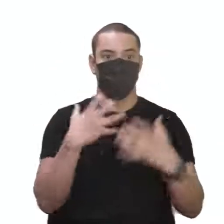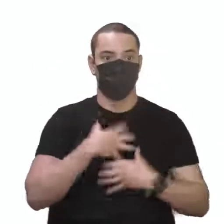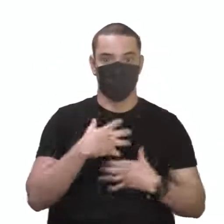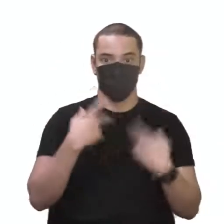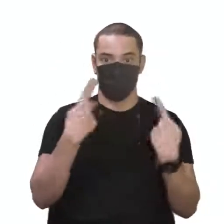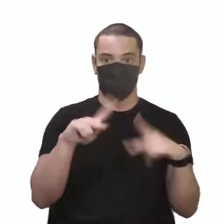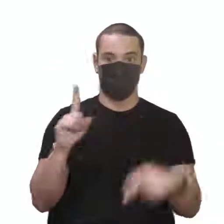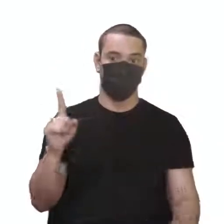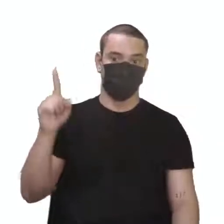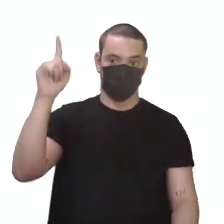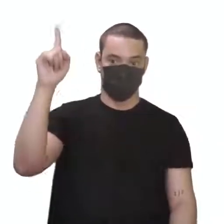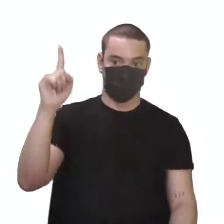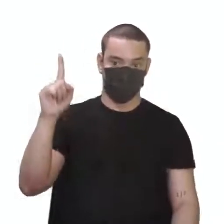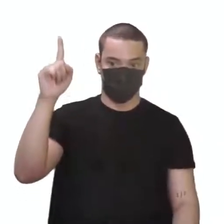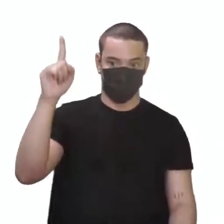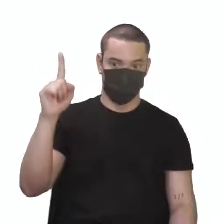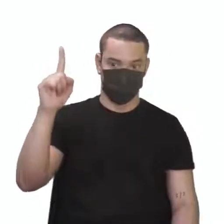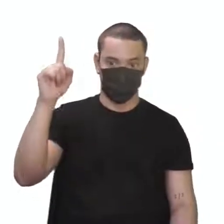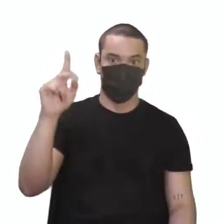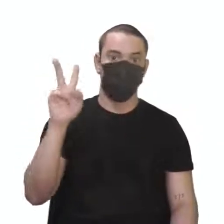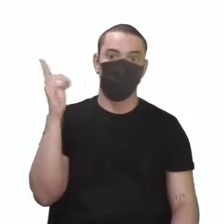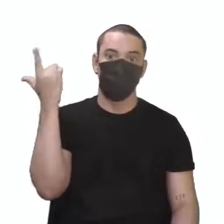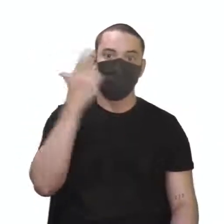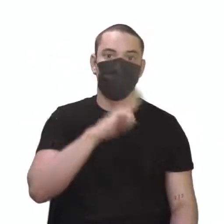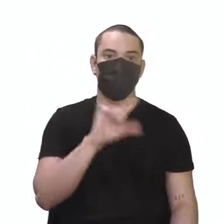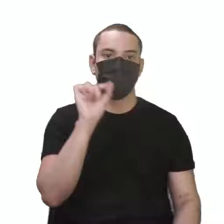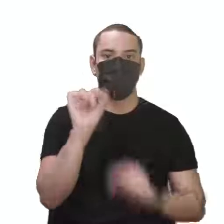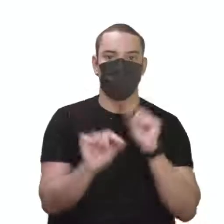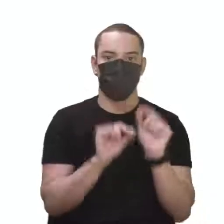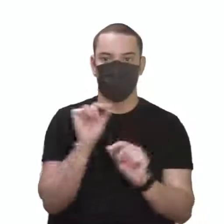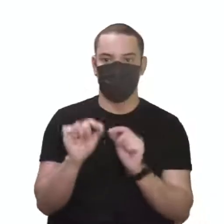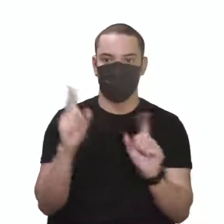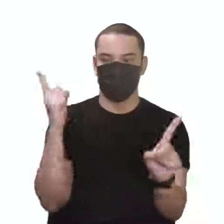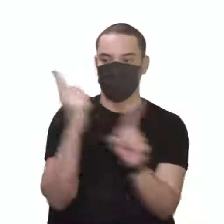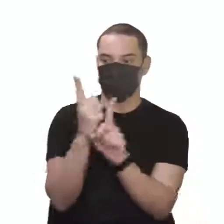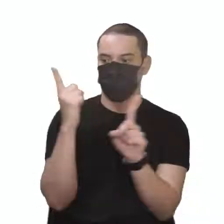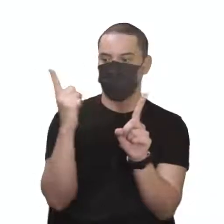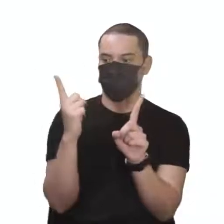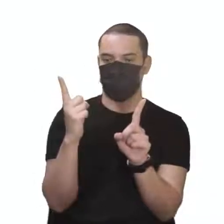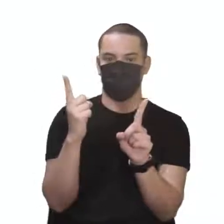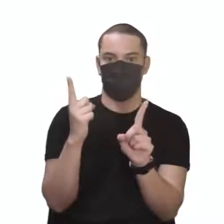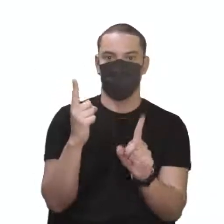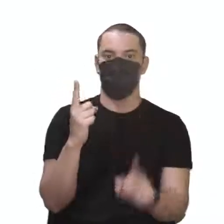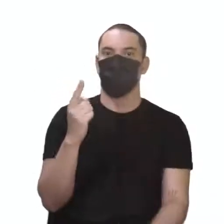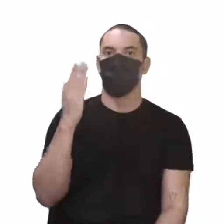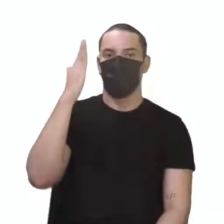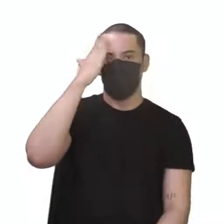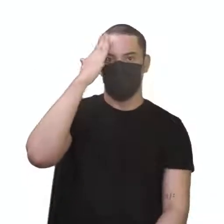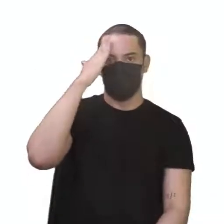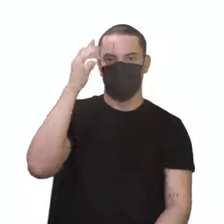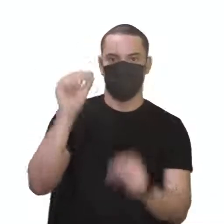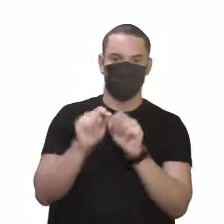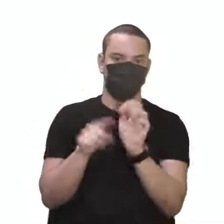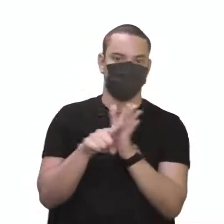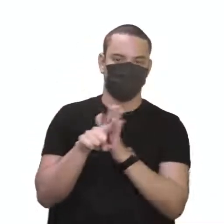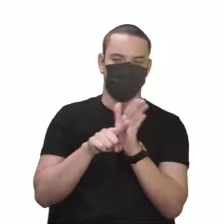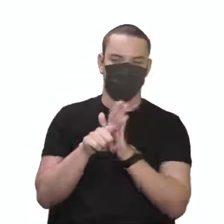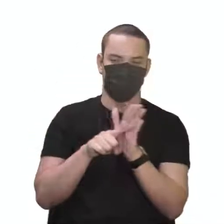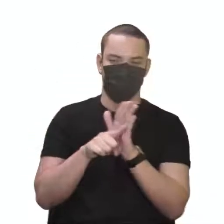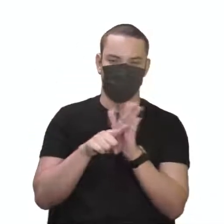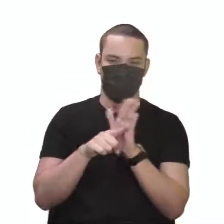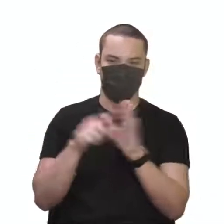você está olhando ali na imagem. Você vai conseguir, por exemplo, quando você descobre os pesquisadores fizeram